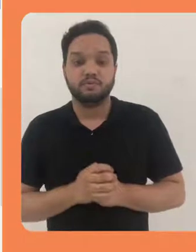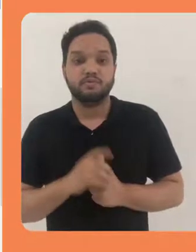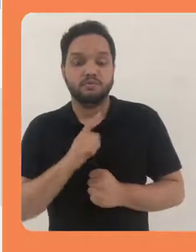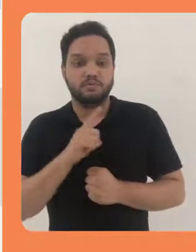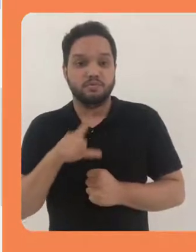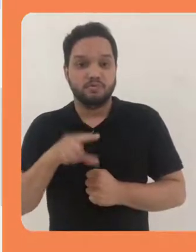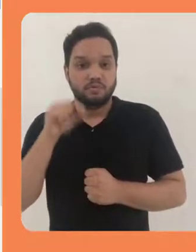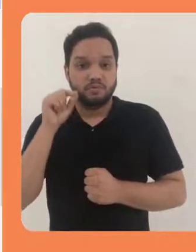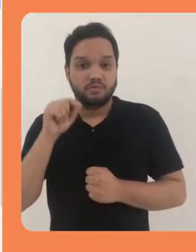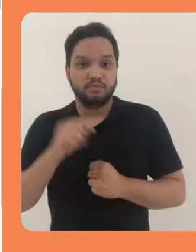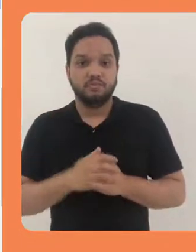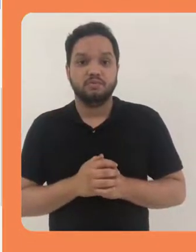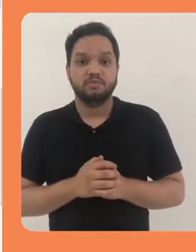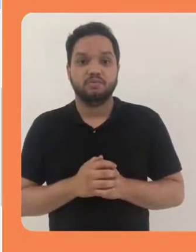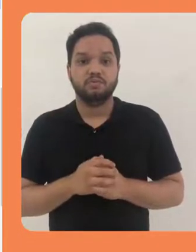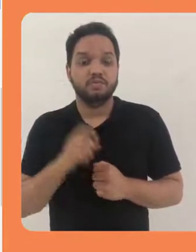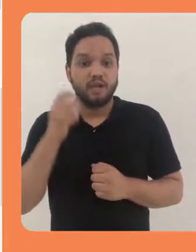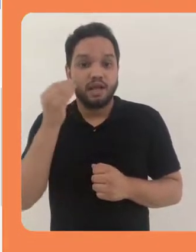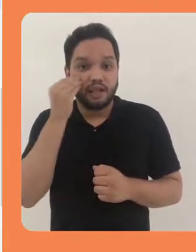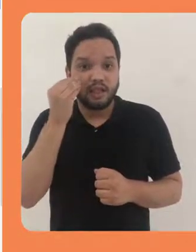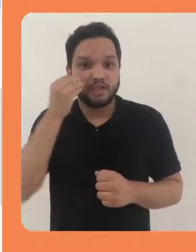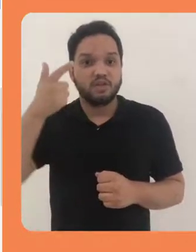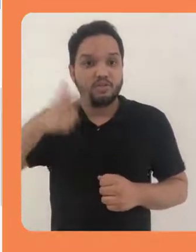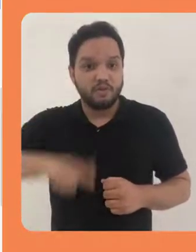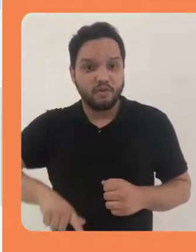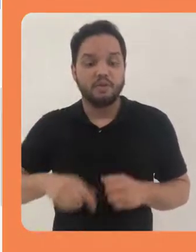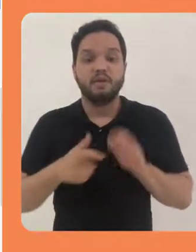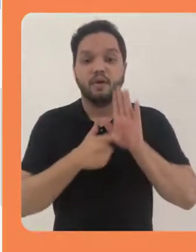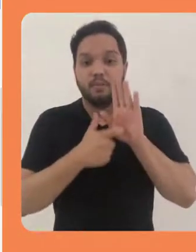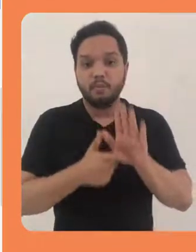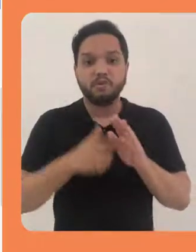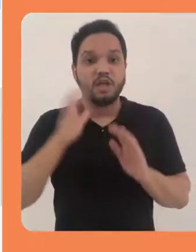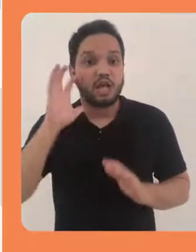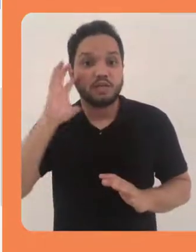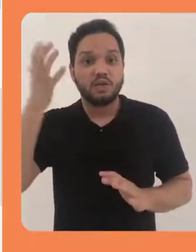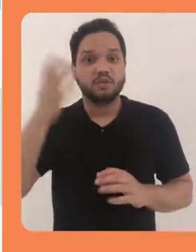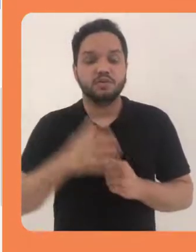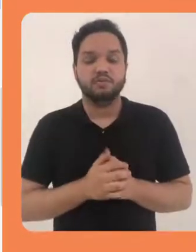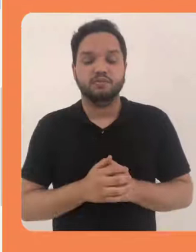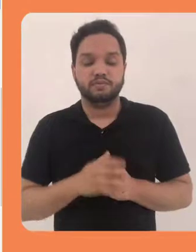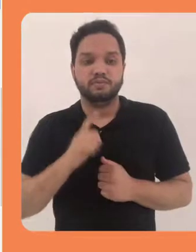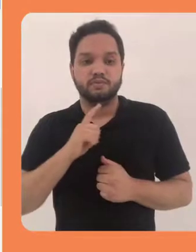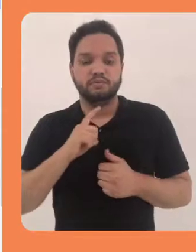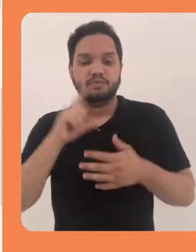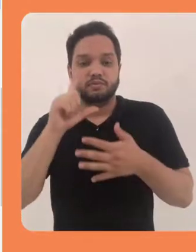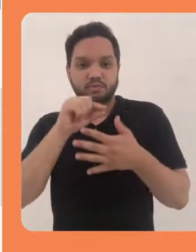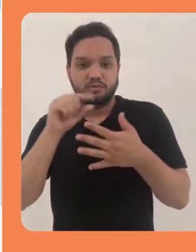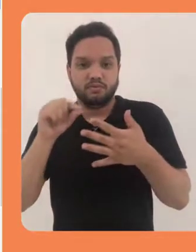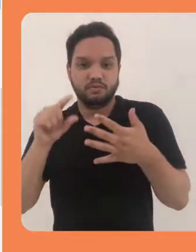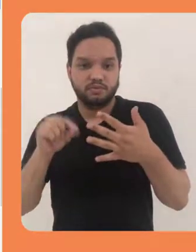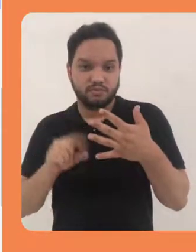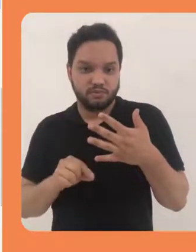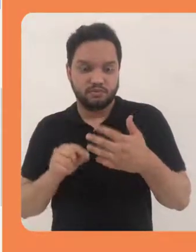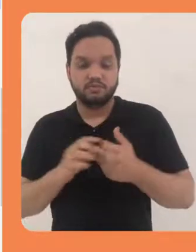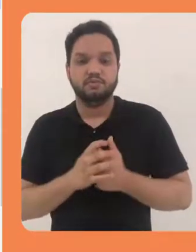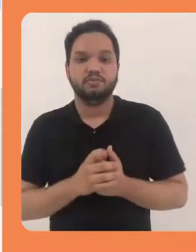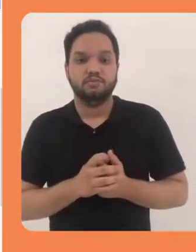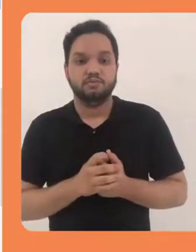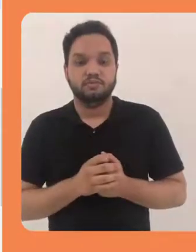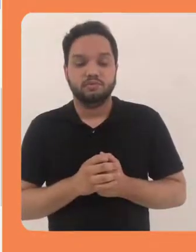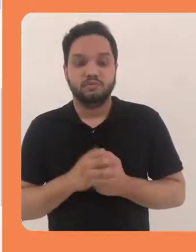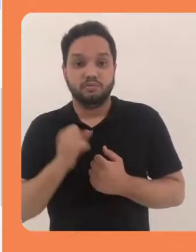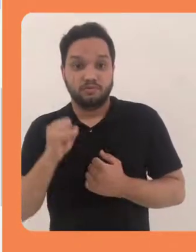Ah e você tem algumas opções de comportamento né você tem a opção de habilitar a frente novamente habilitaram mostrar